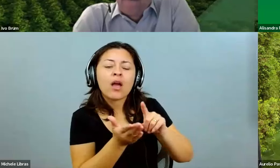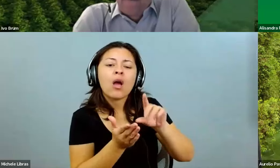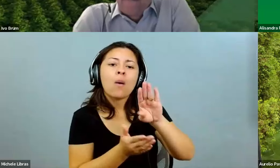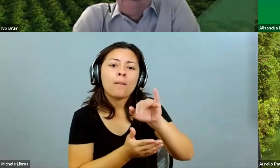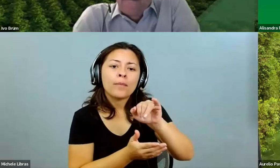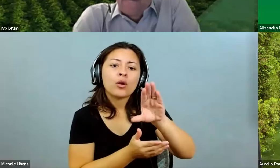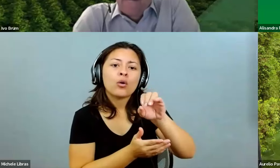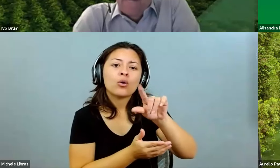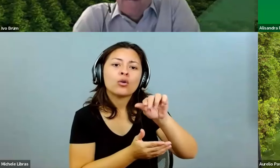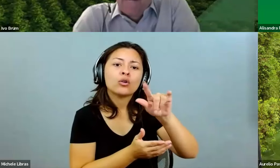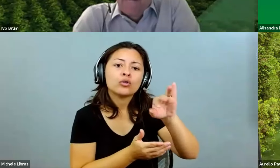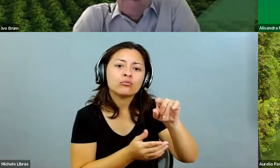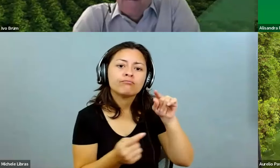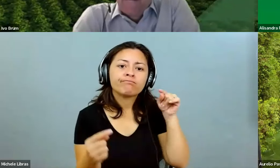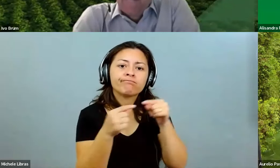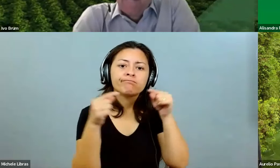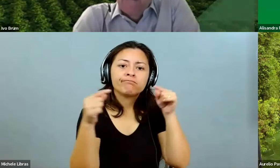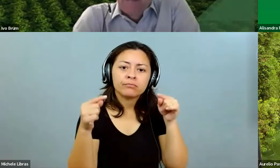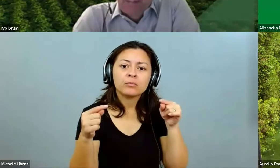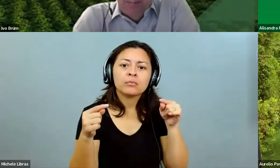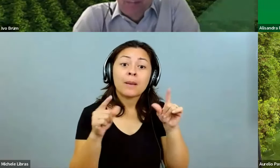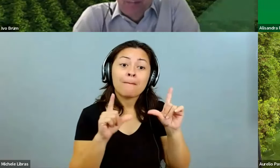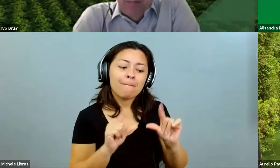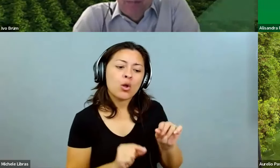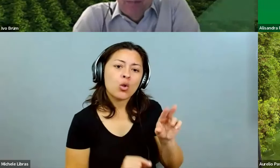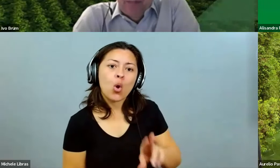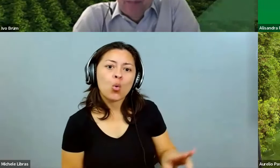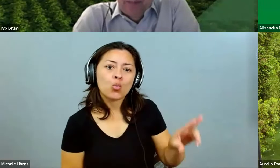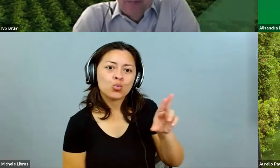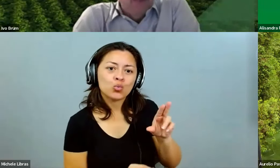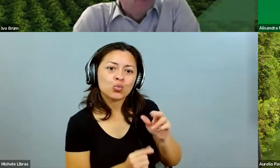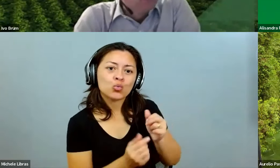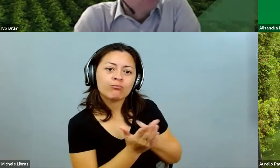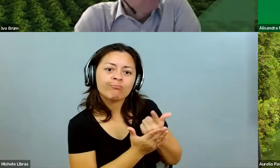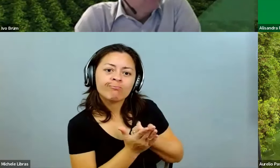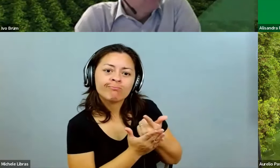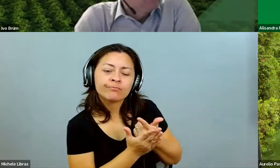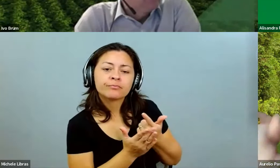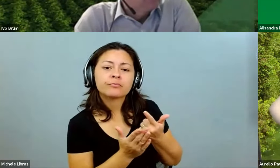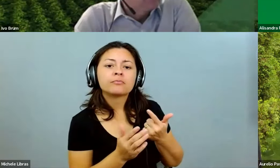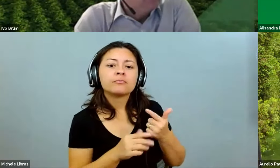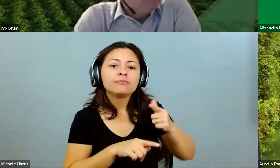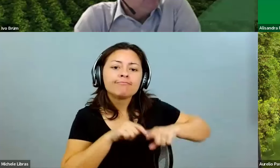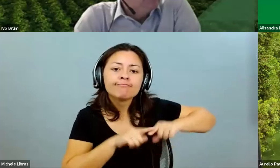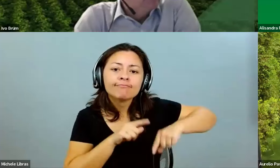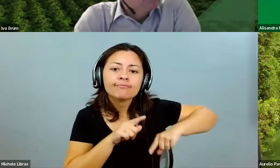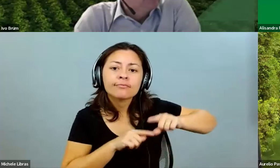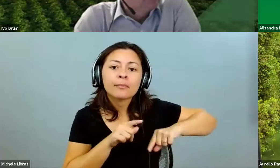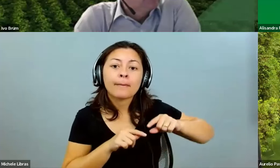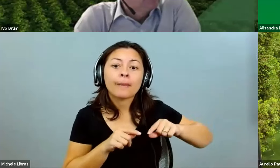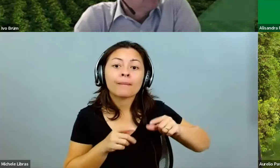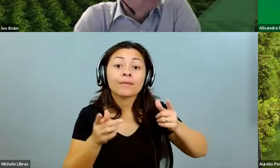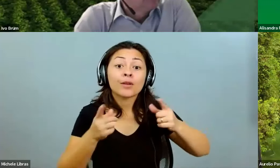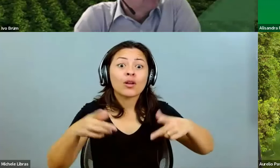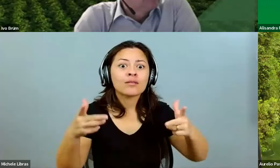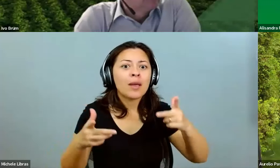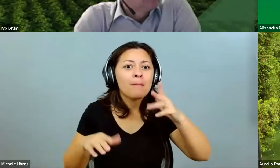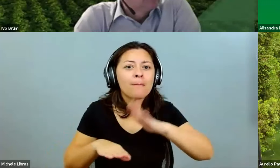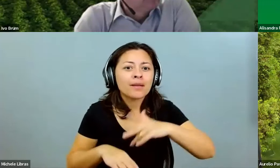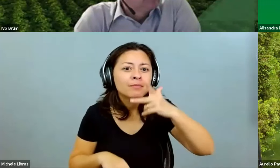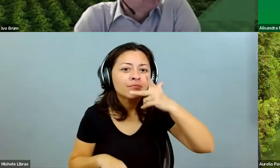vem ao encontro de menor uso de insumos e maximizar o uso de insumos e a gente ficar mais parecido com